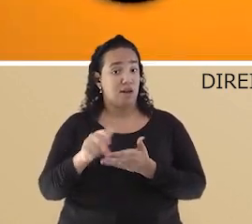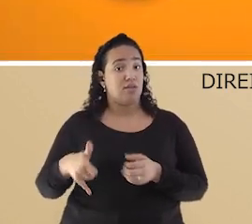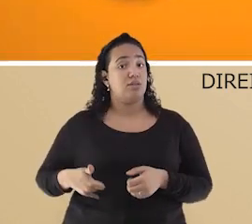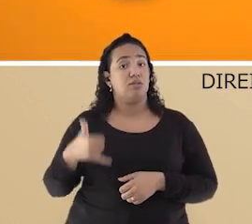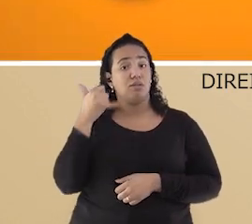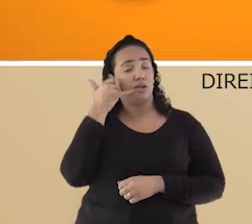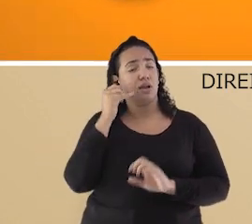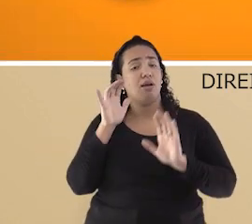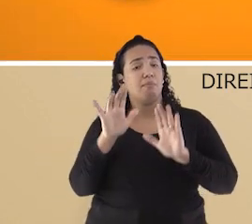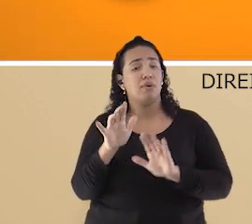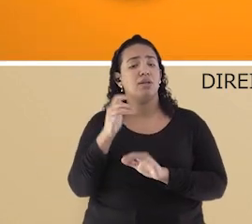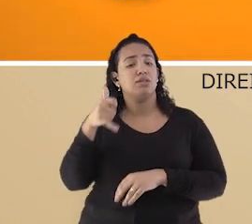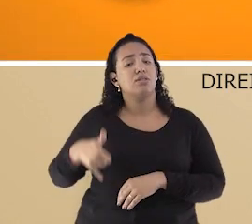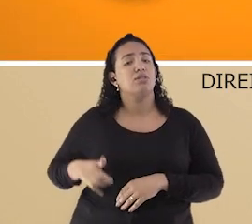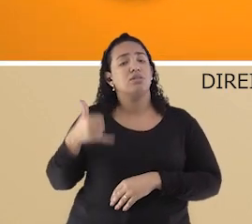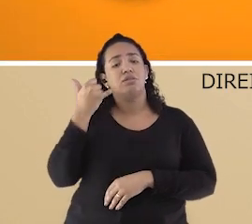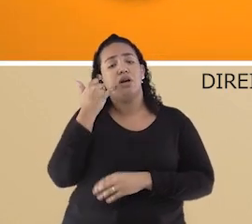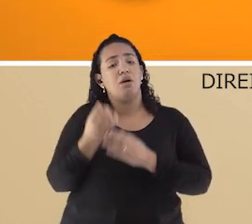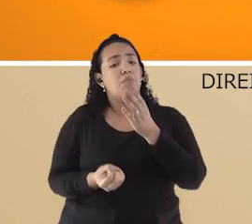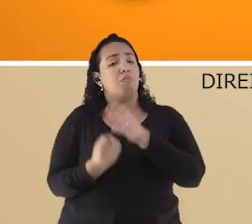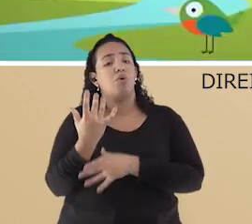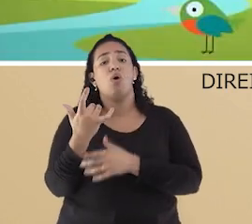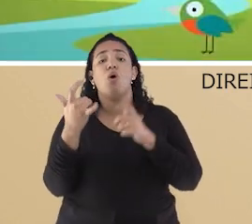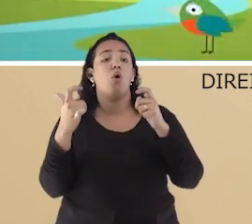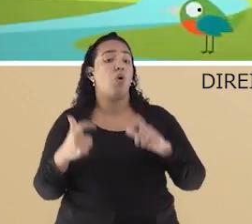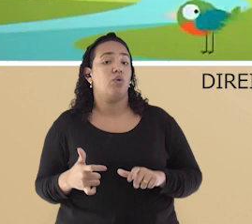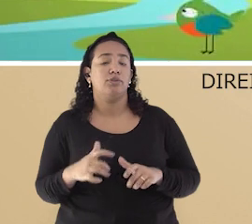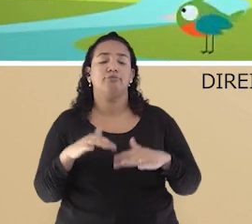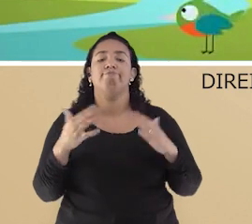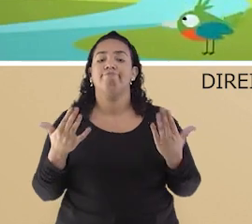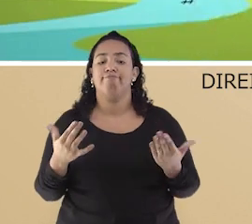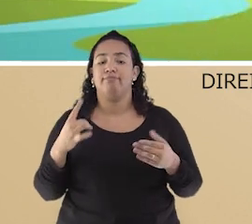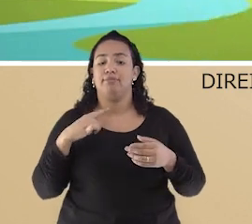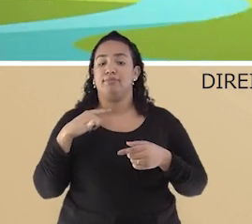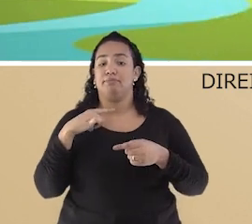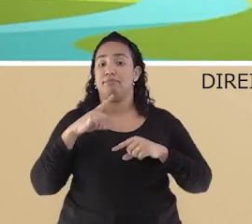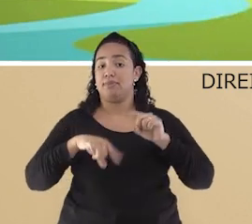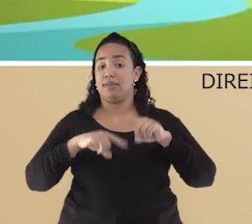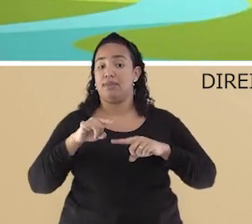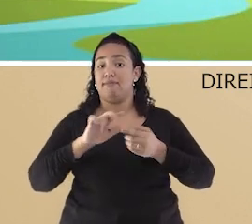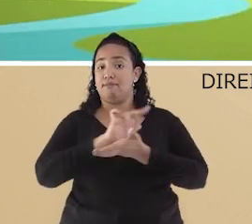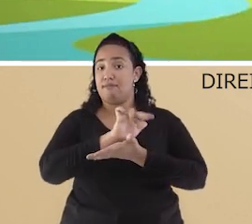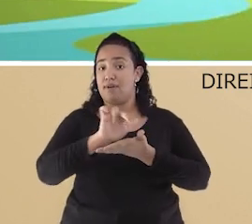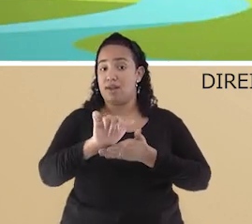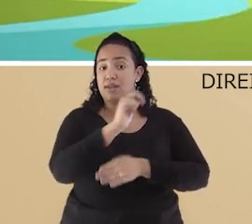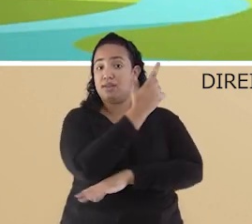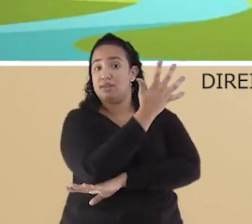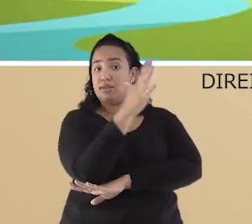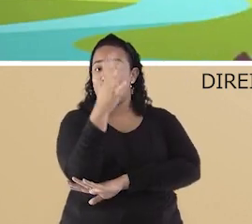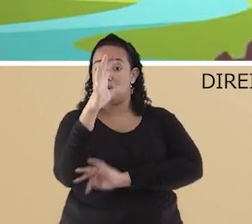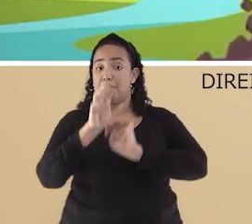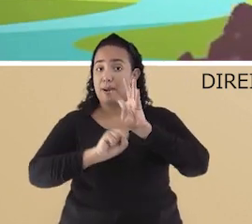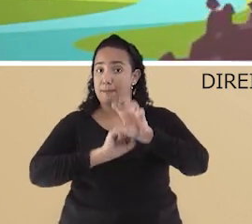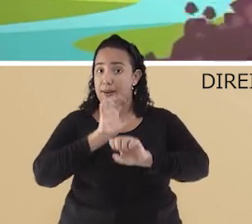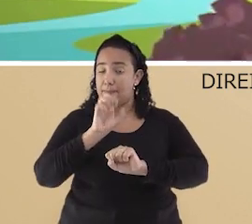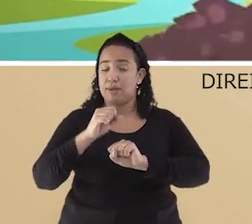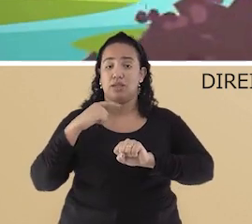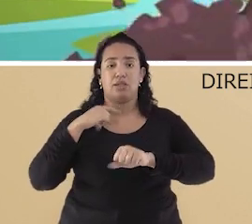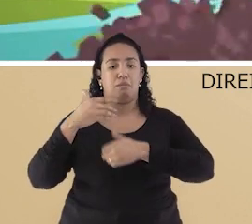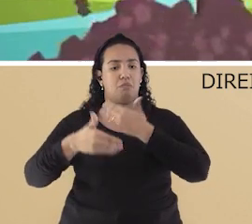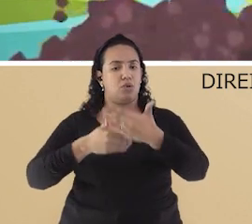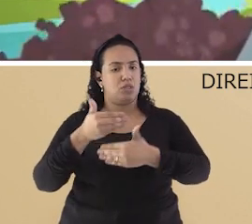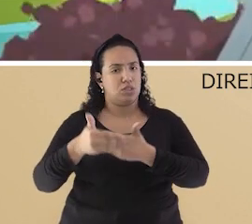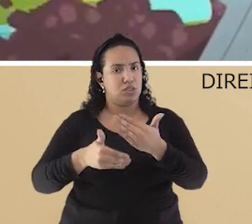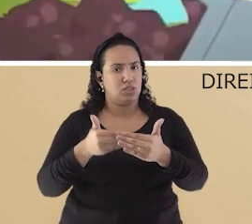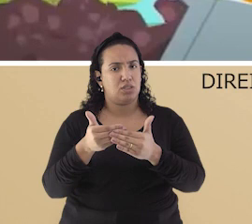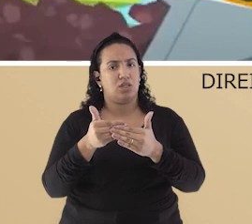onde vem tanto celular? Vem de uma série de recursos extraídos da natureza e que passam por um longo